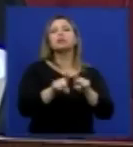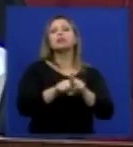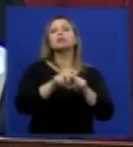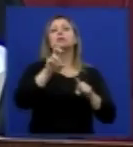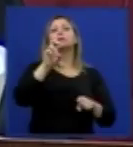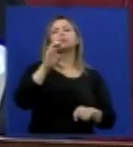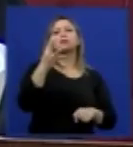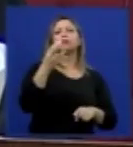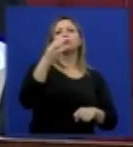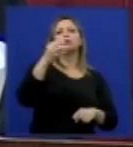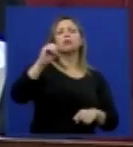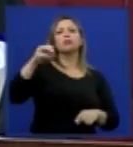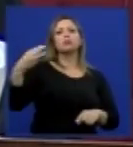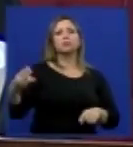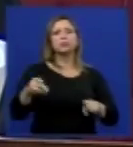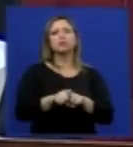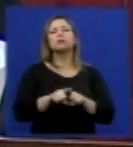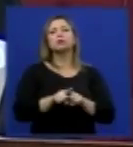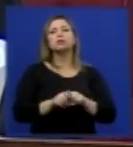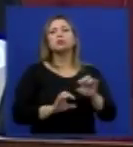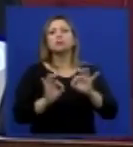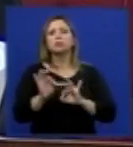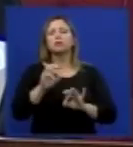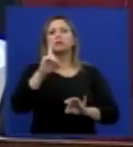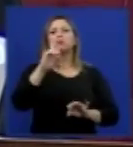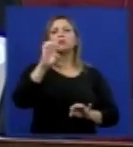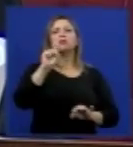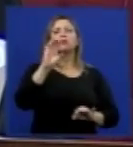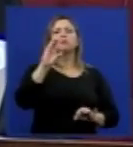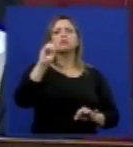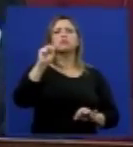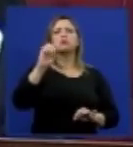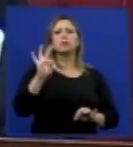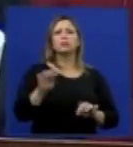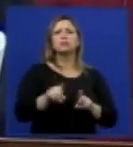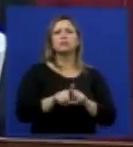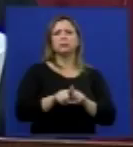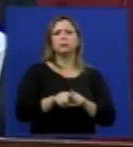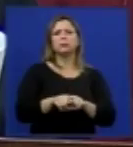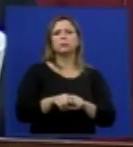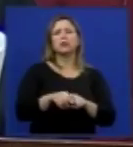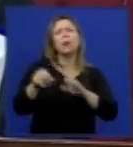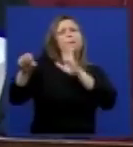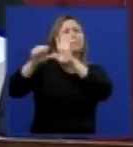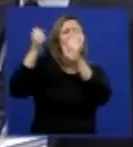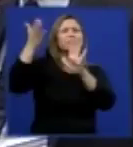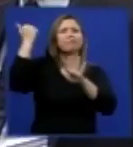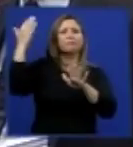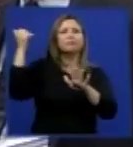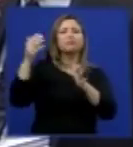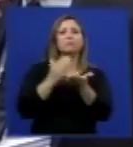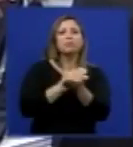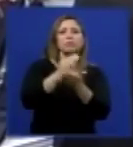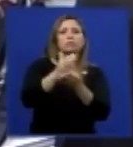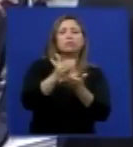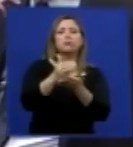que revogou a portaria DSEX de número 8, aquela primeira que